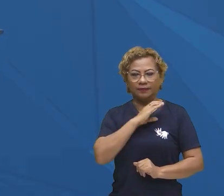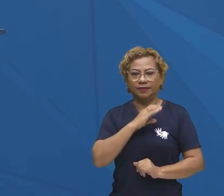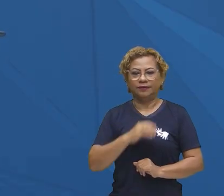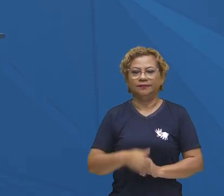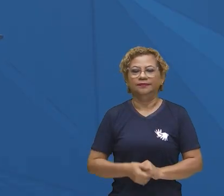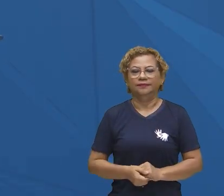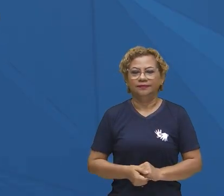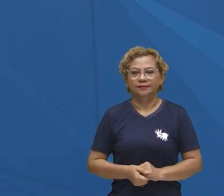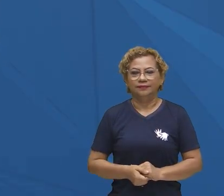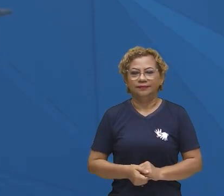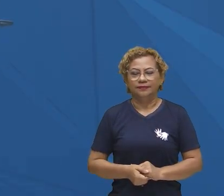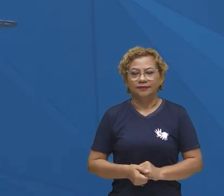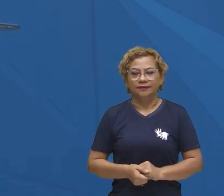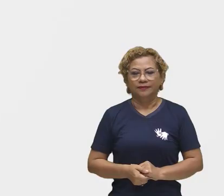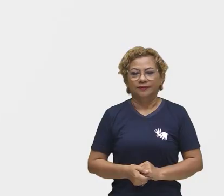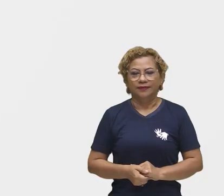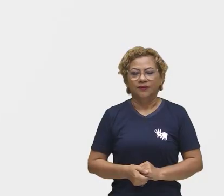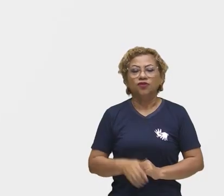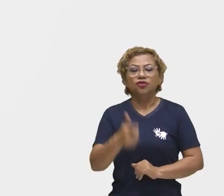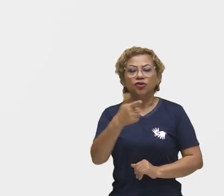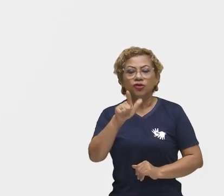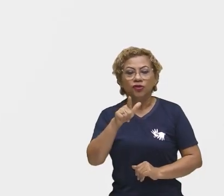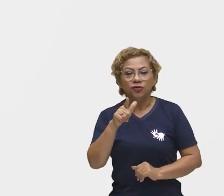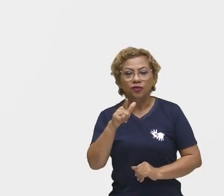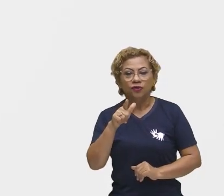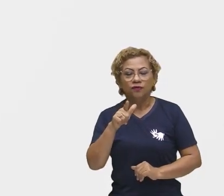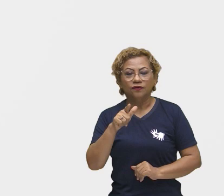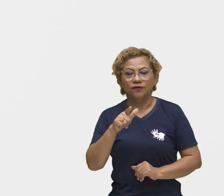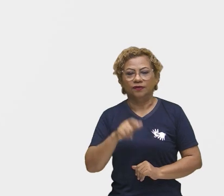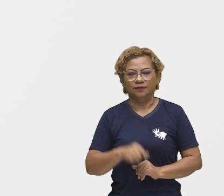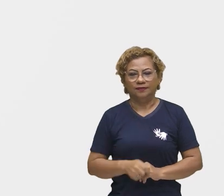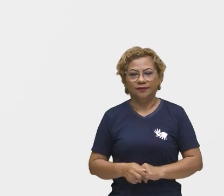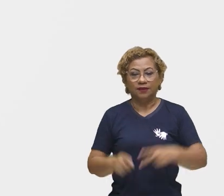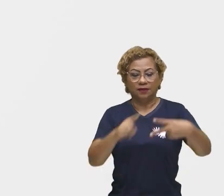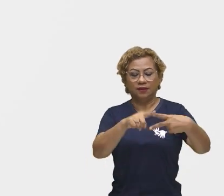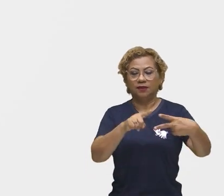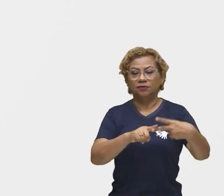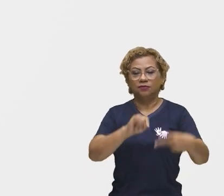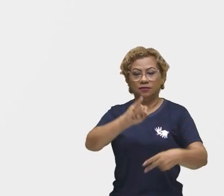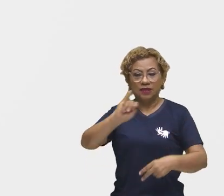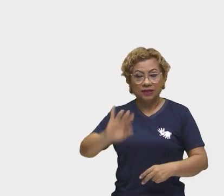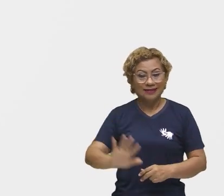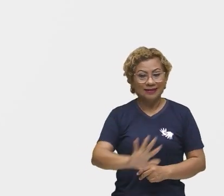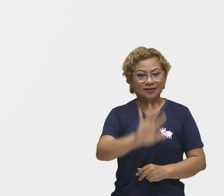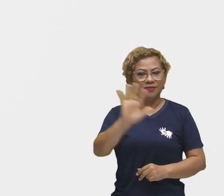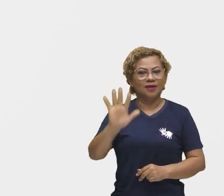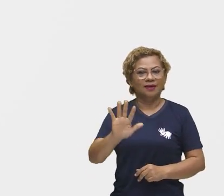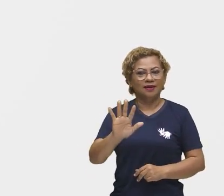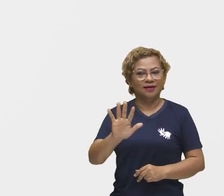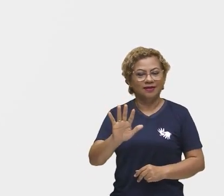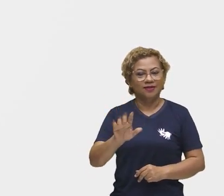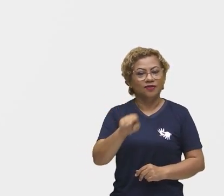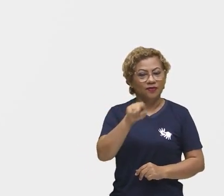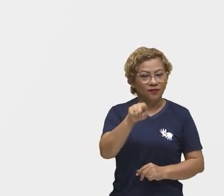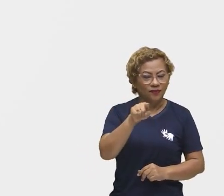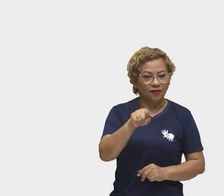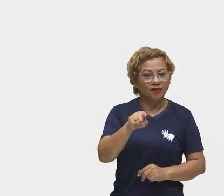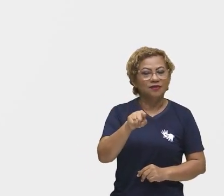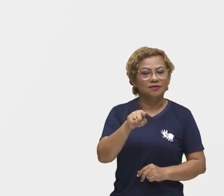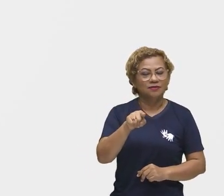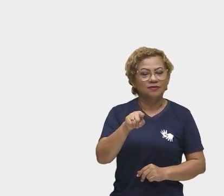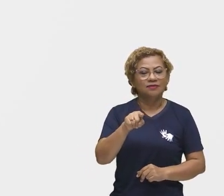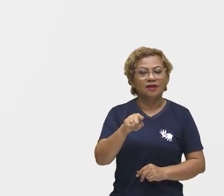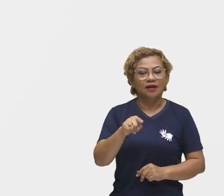fica olhando na tela, bota na tela de novo, diretora. Aê, beleza. Bora ver aí, eu quero que vocês participem